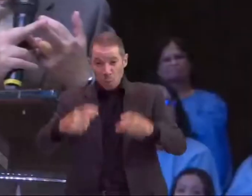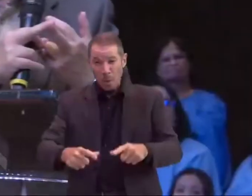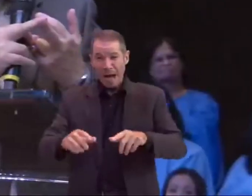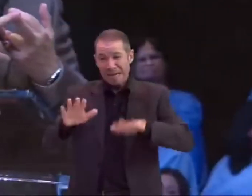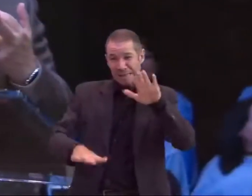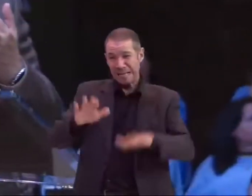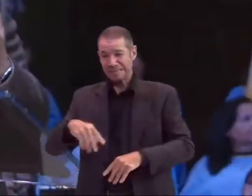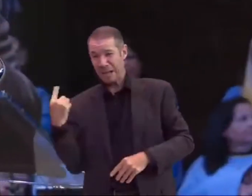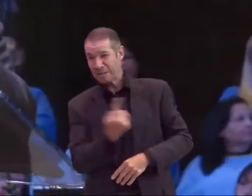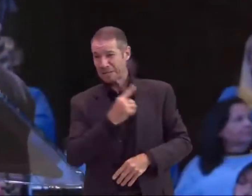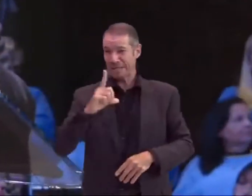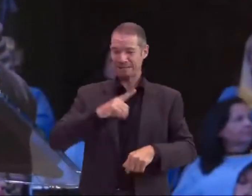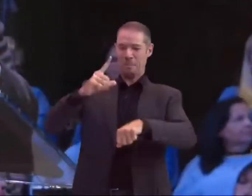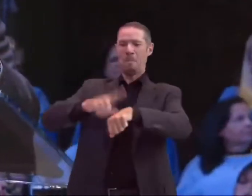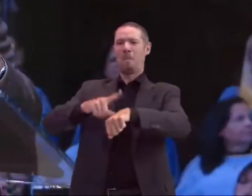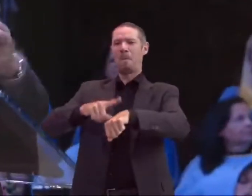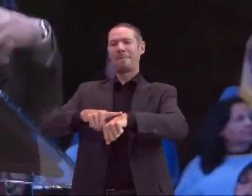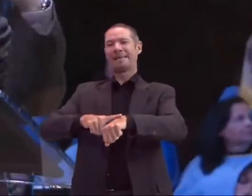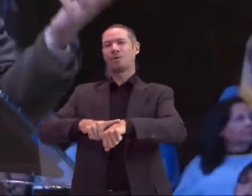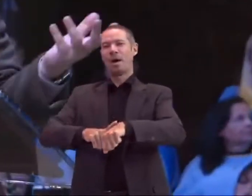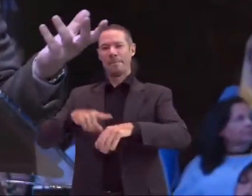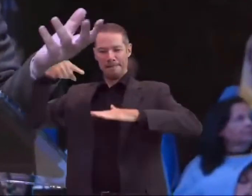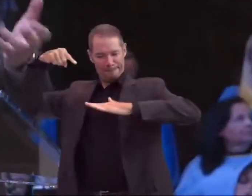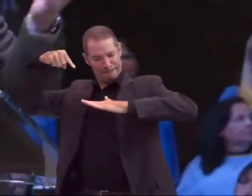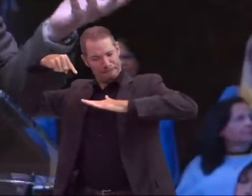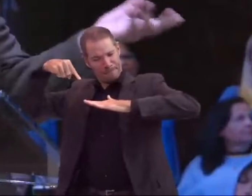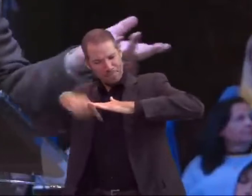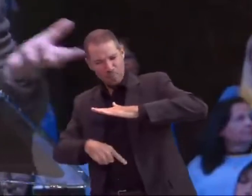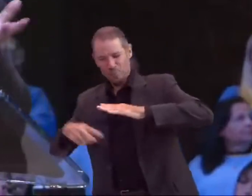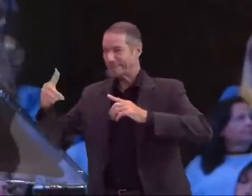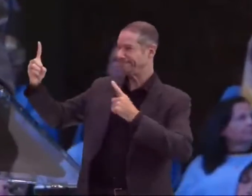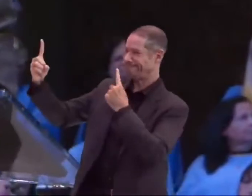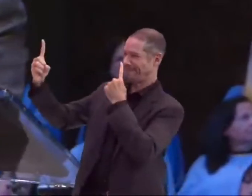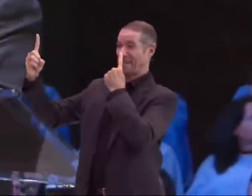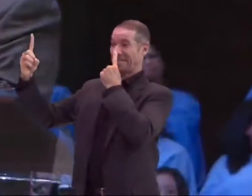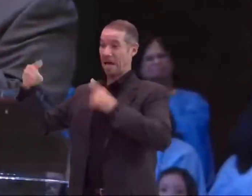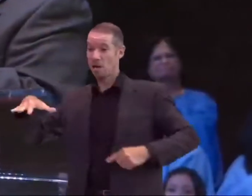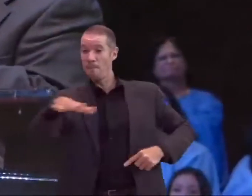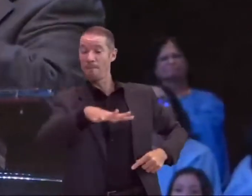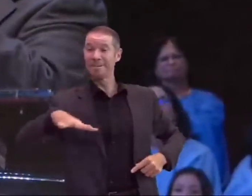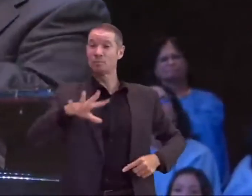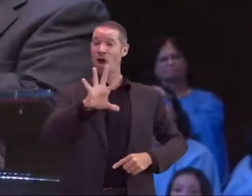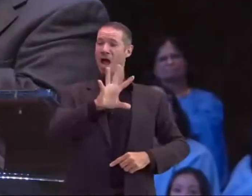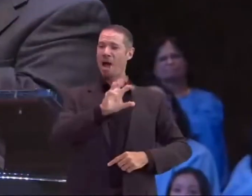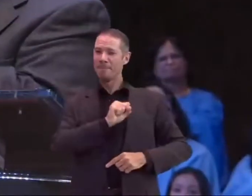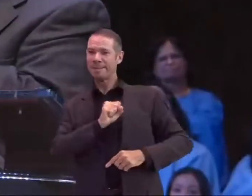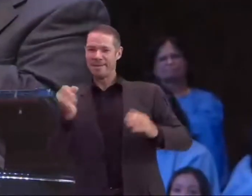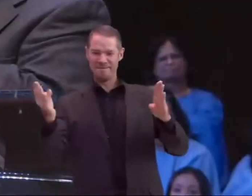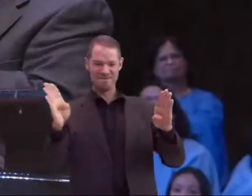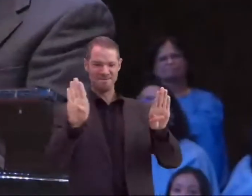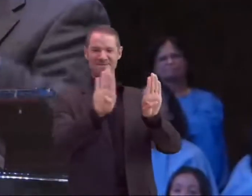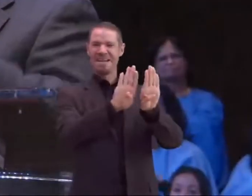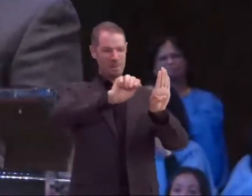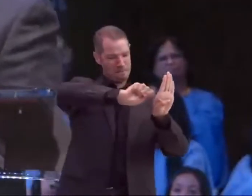a gente tem os momentos mais profundos de intimidade com quem nós amamos e a gente fecha a